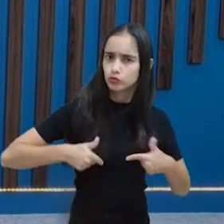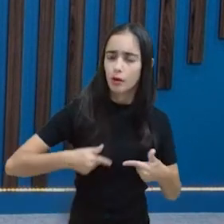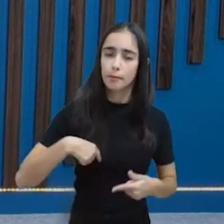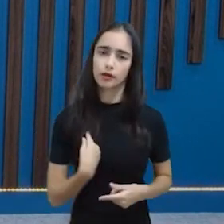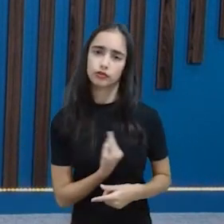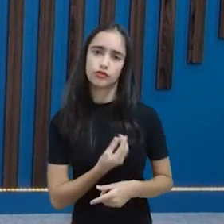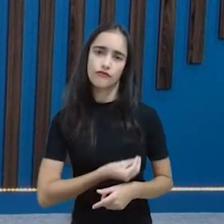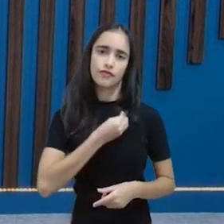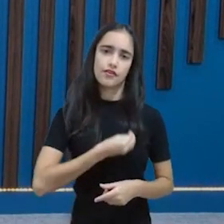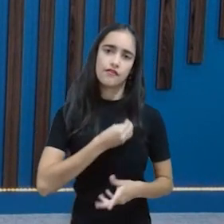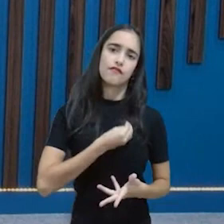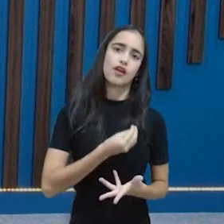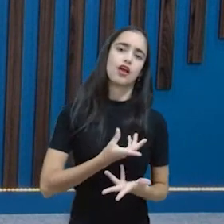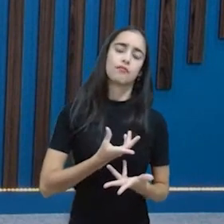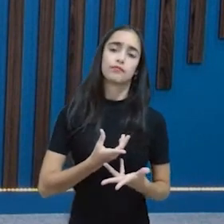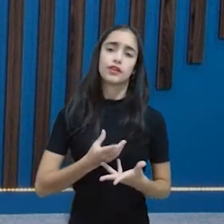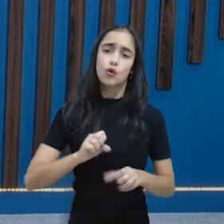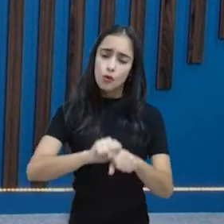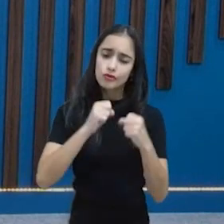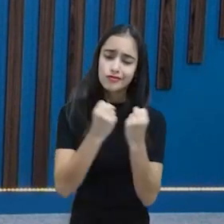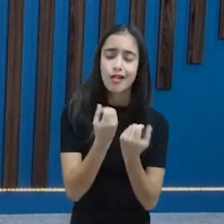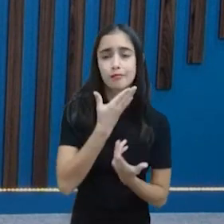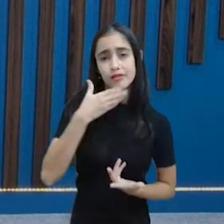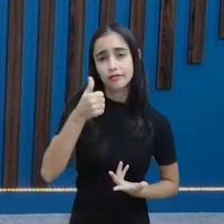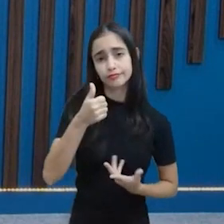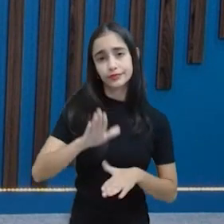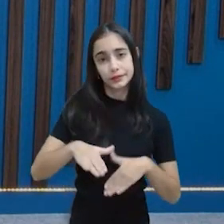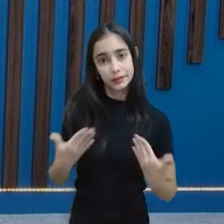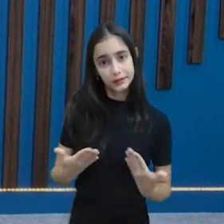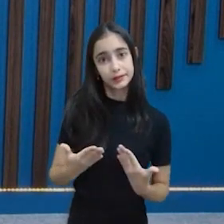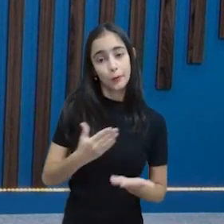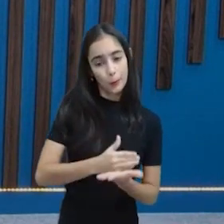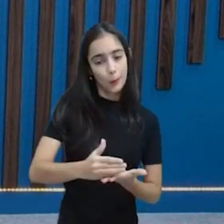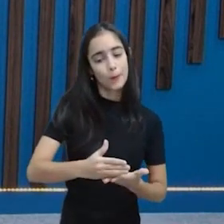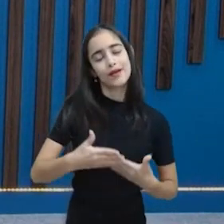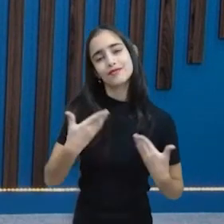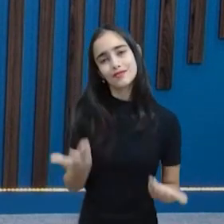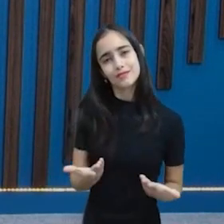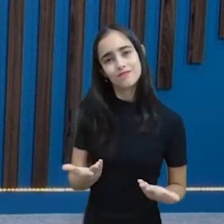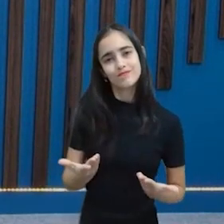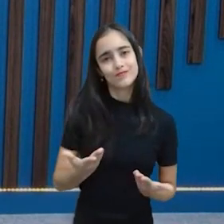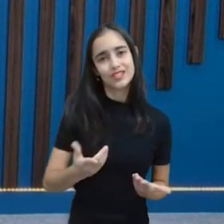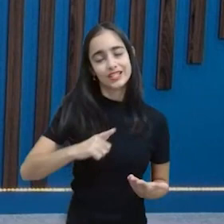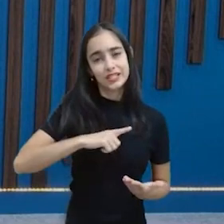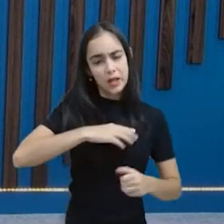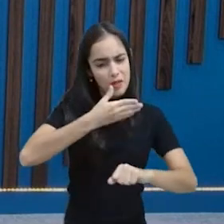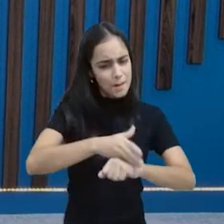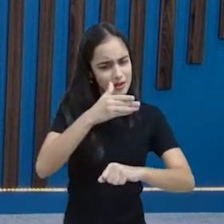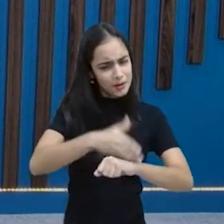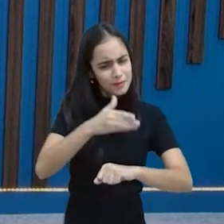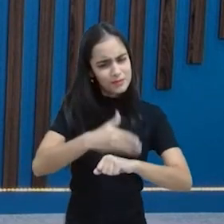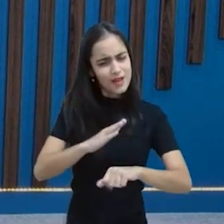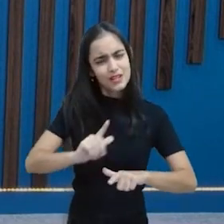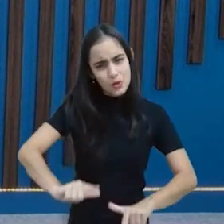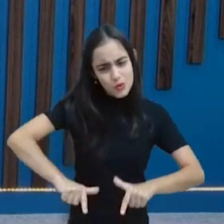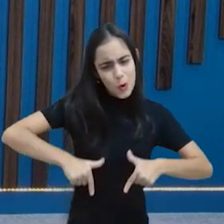um contexto, em uma sociedade melhor. Então, a cidadania vem disso, desse exercício, né, que a gente pode se engajar,